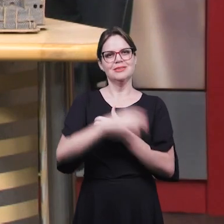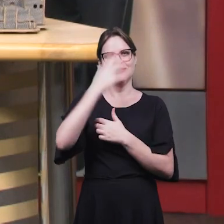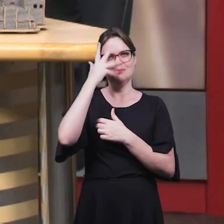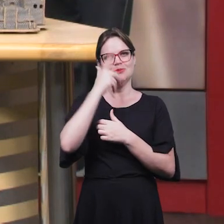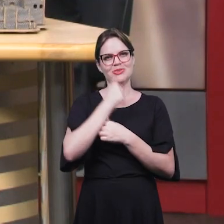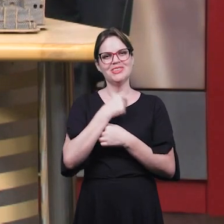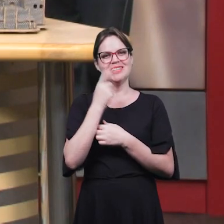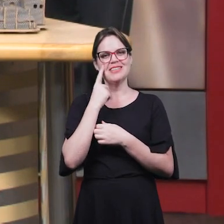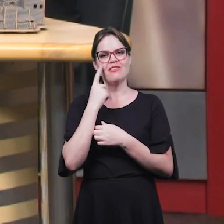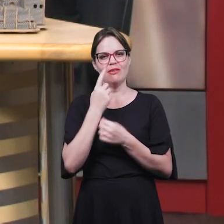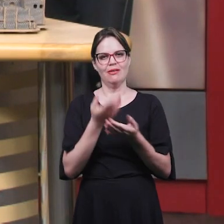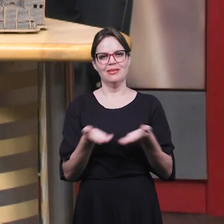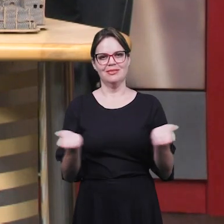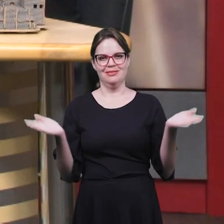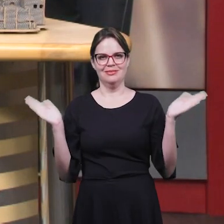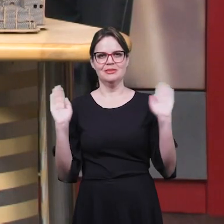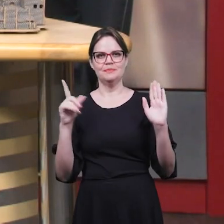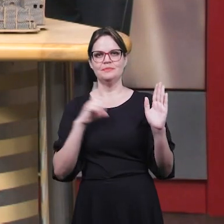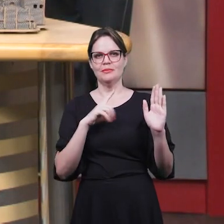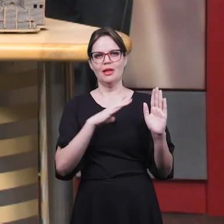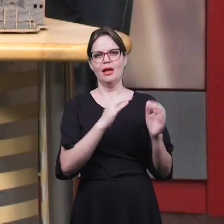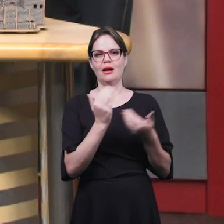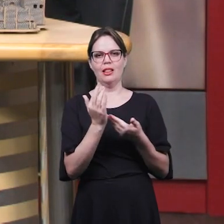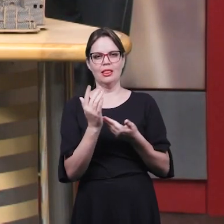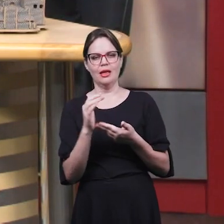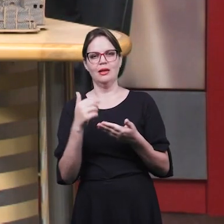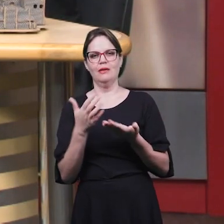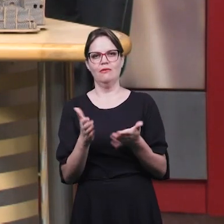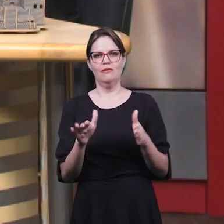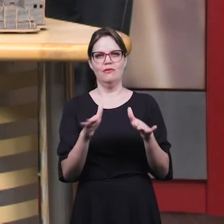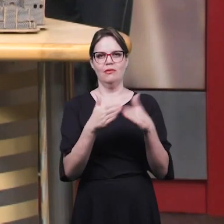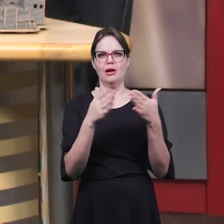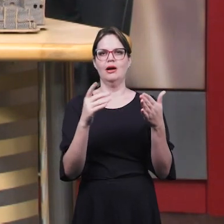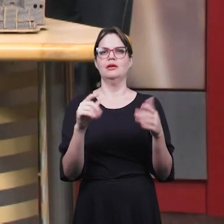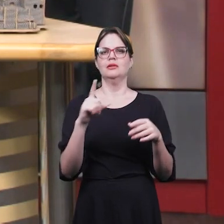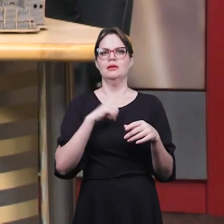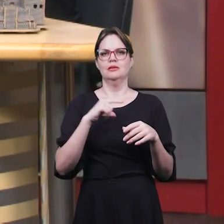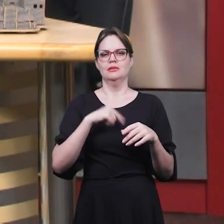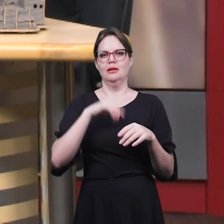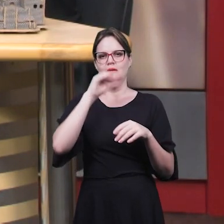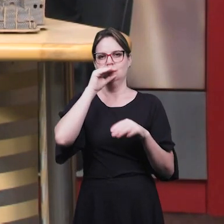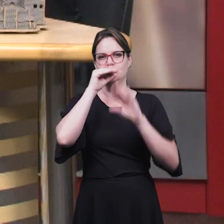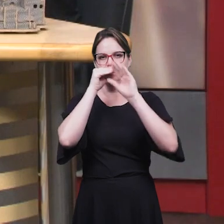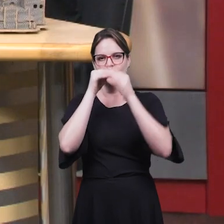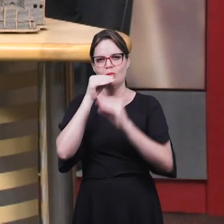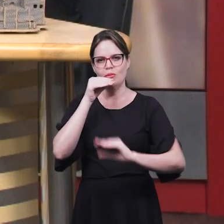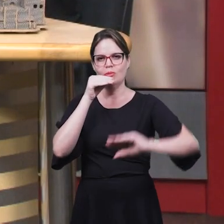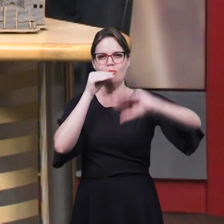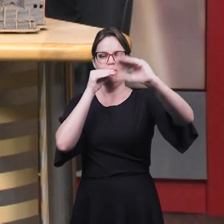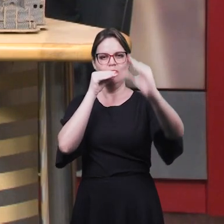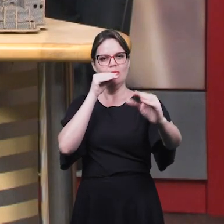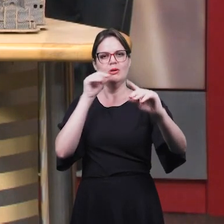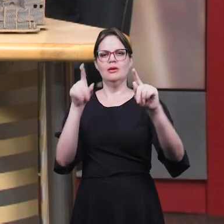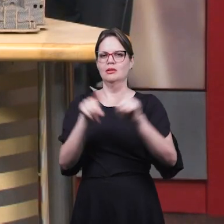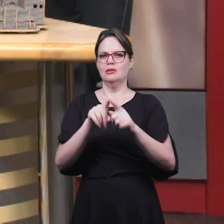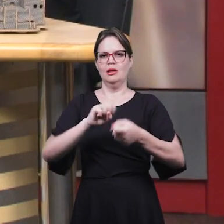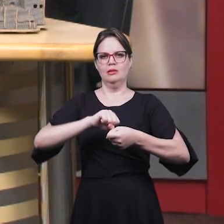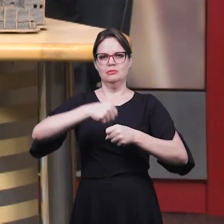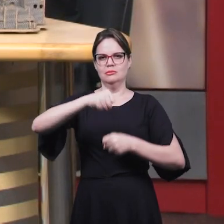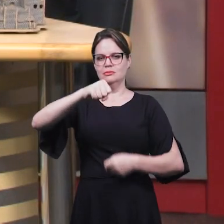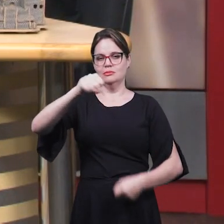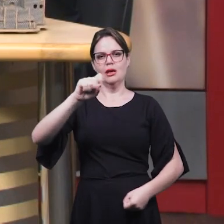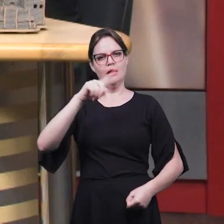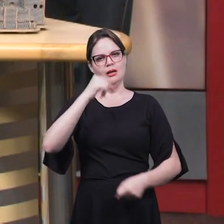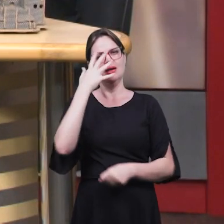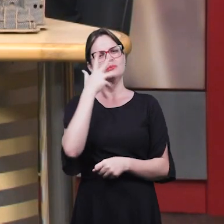essas figuras todas aqui, esses vasos, a candeia, né? O chofar, tem aí o pergaminho, tem